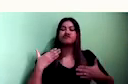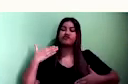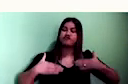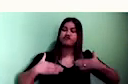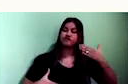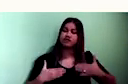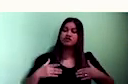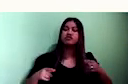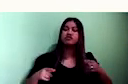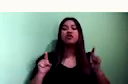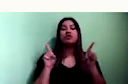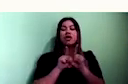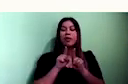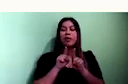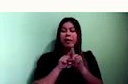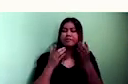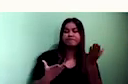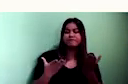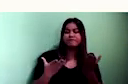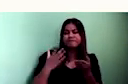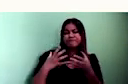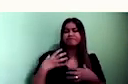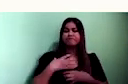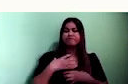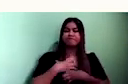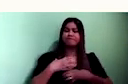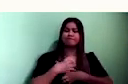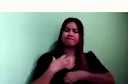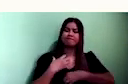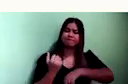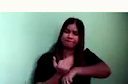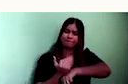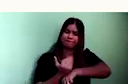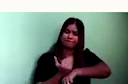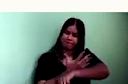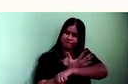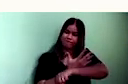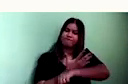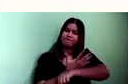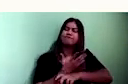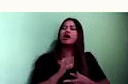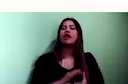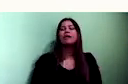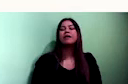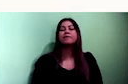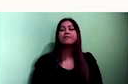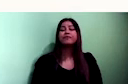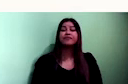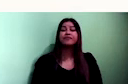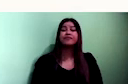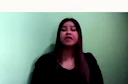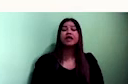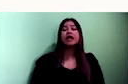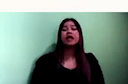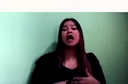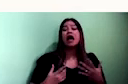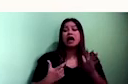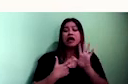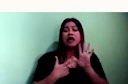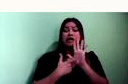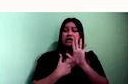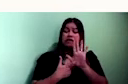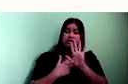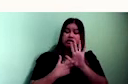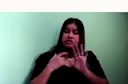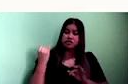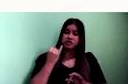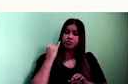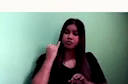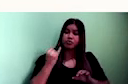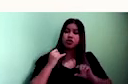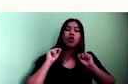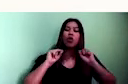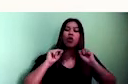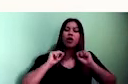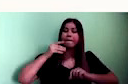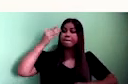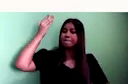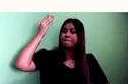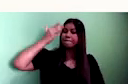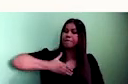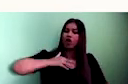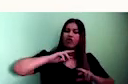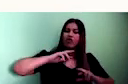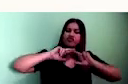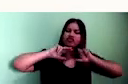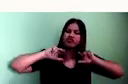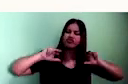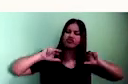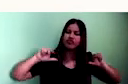Então, um ponto importante que eu trouxe esse slide, né, é que há evidência científica, existem pesquisas nos diversos campos aí